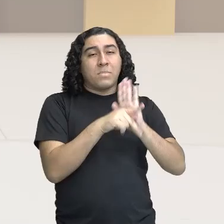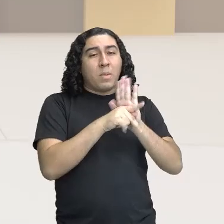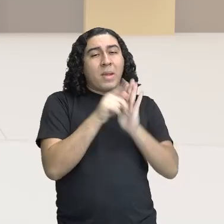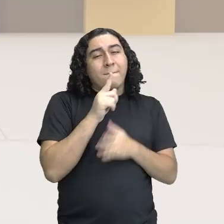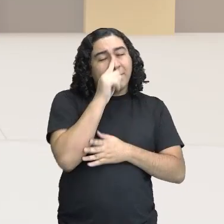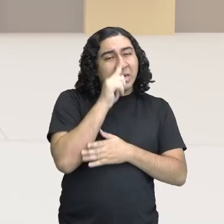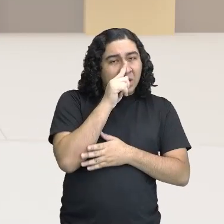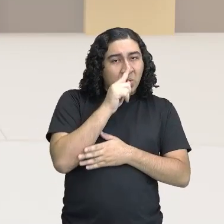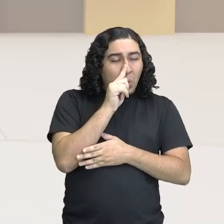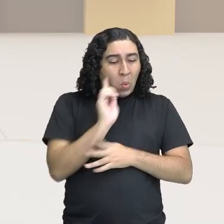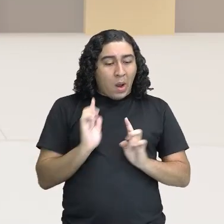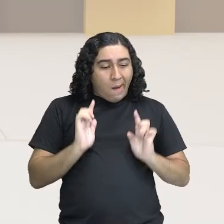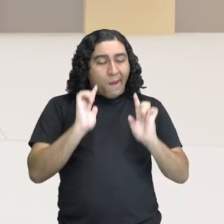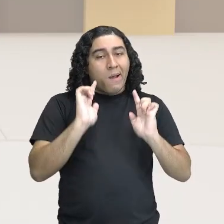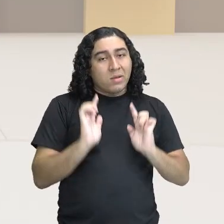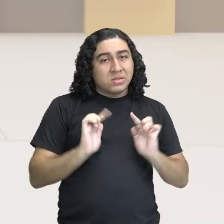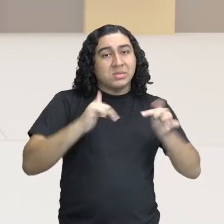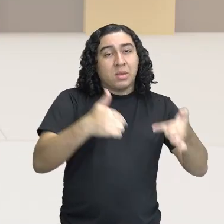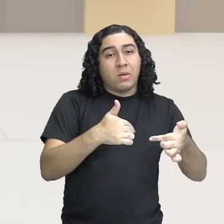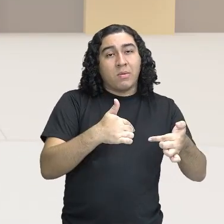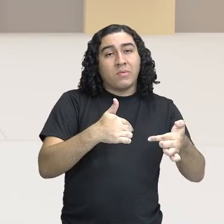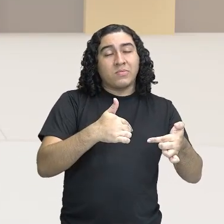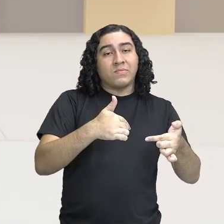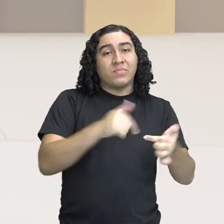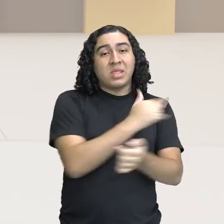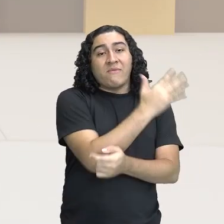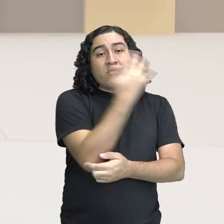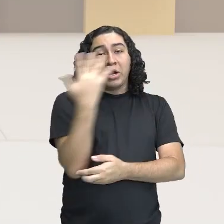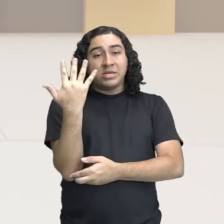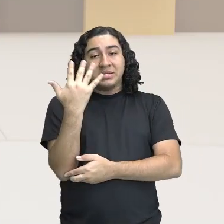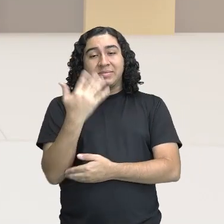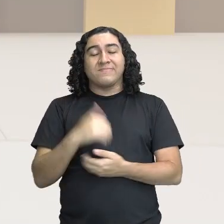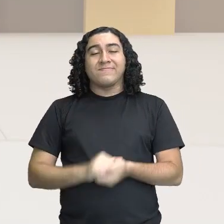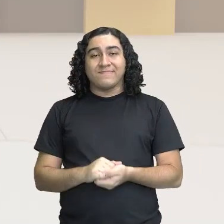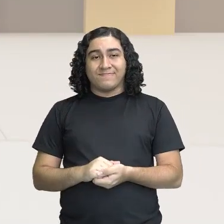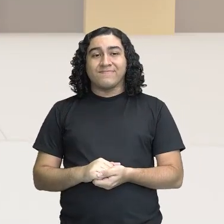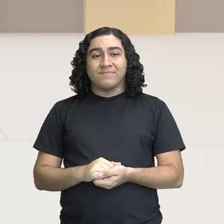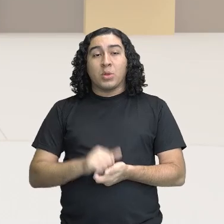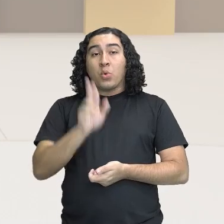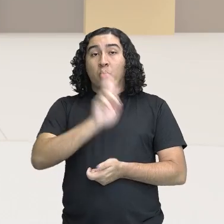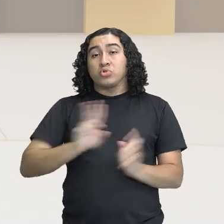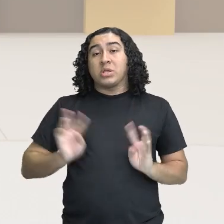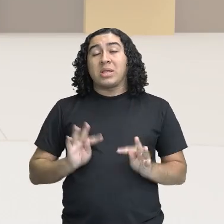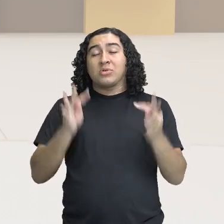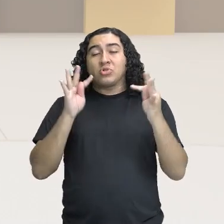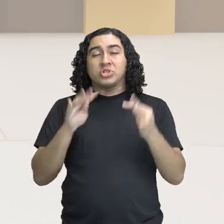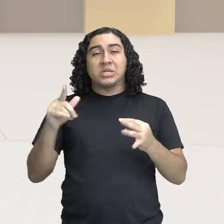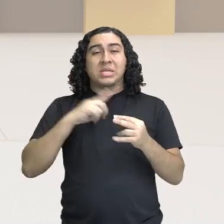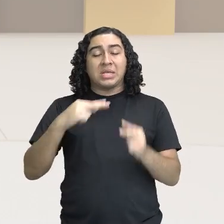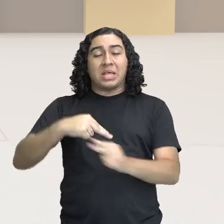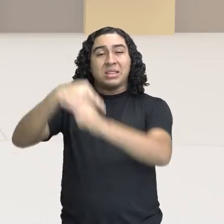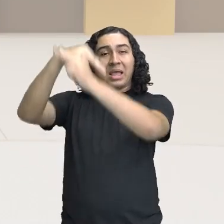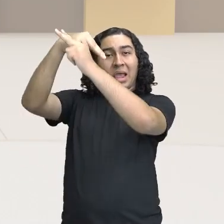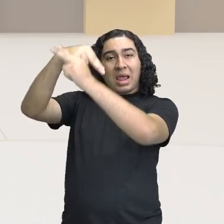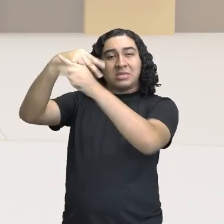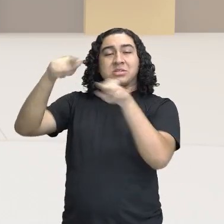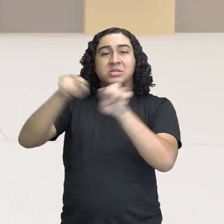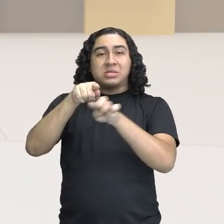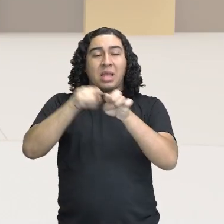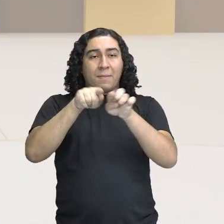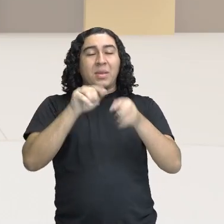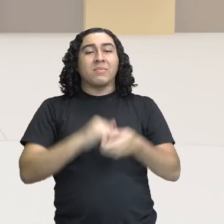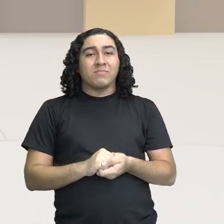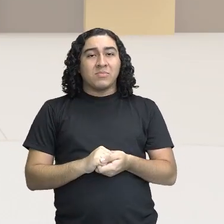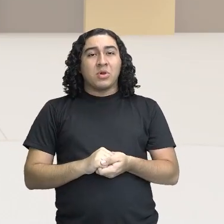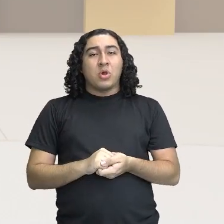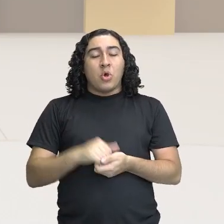que são exercidas, né, sobre a nossa floresta, gente. Então, vai usar tecnologia, usar satélite, usar drones